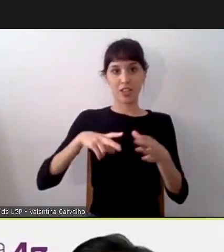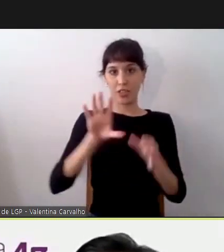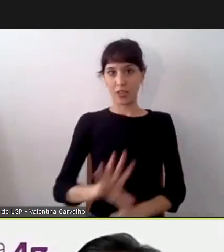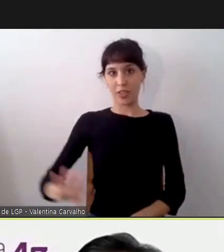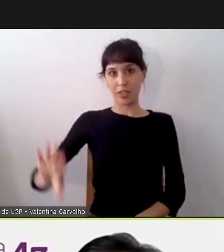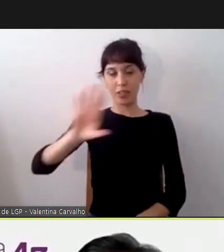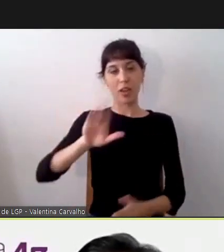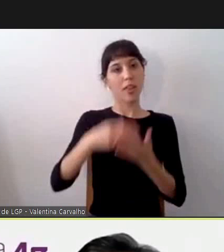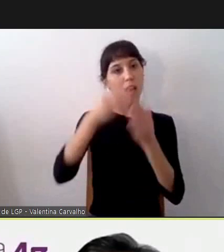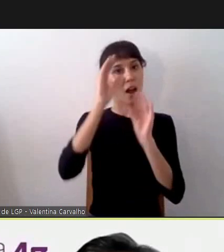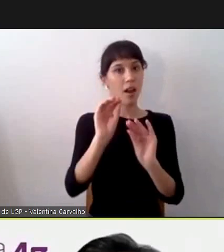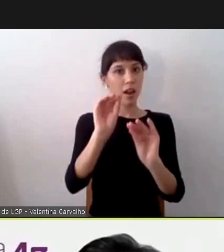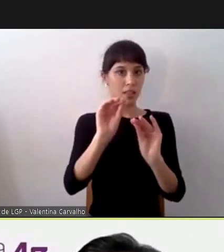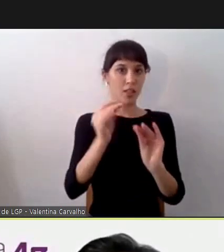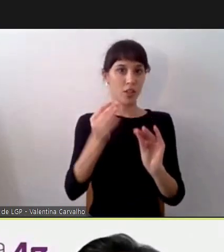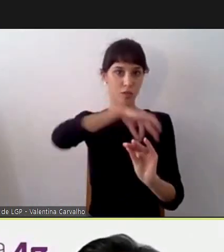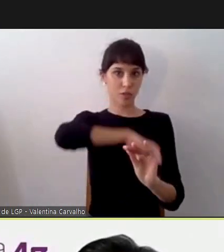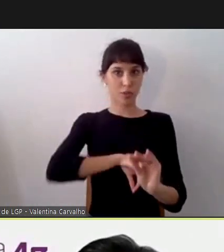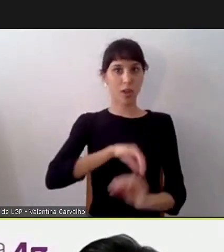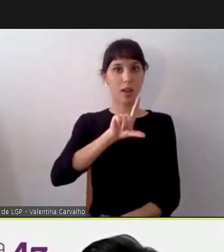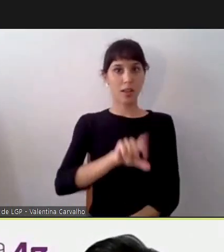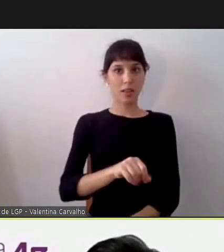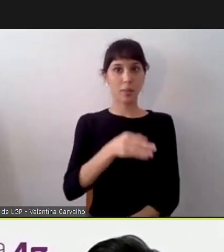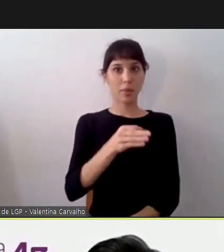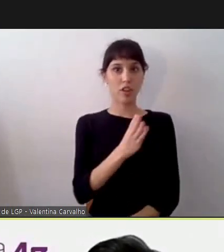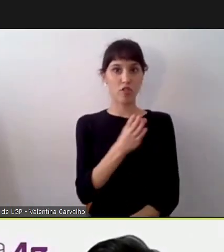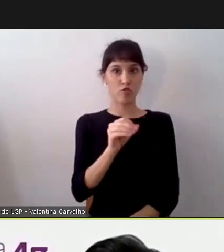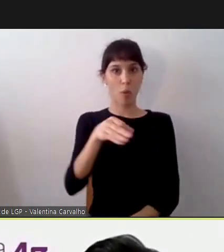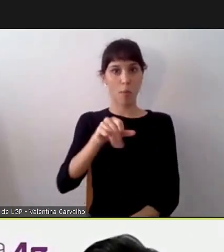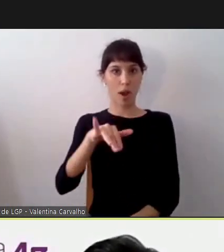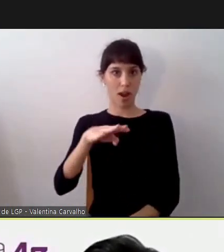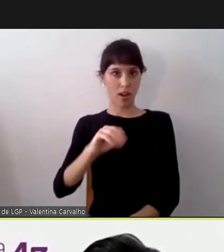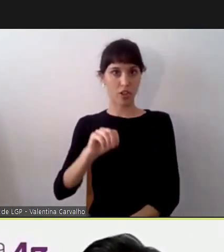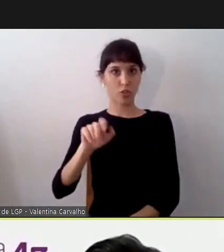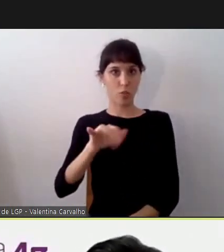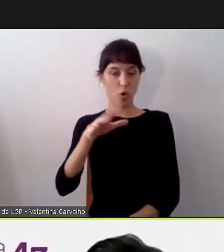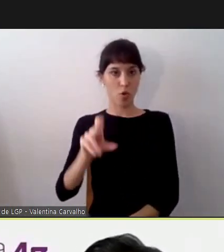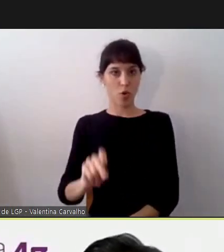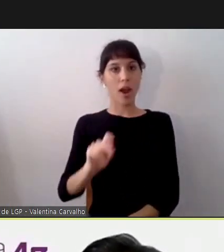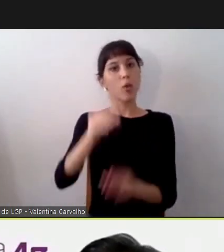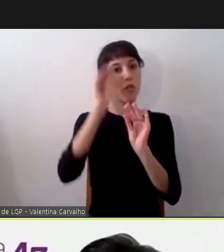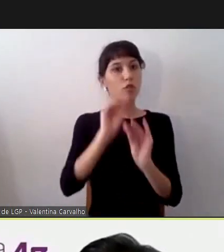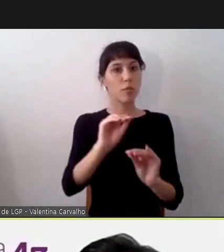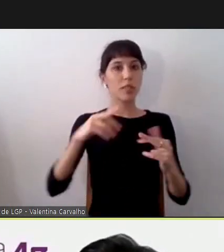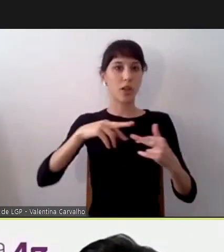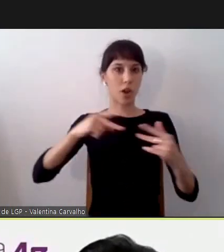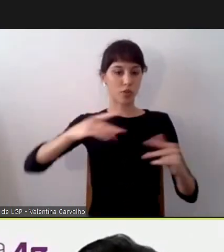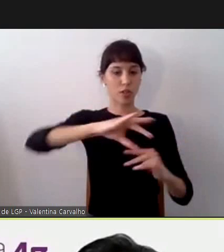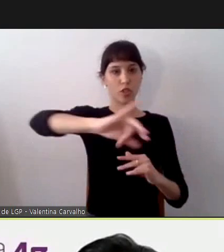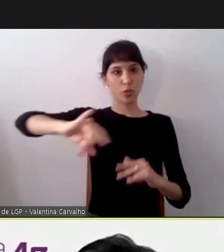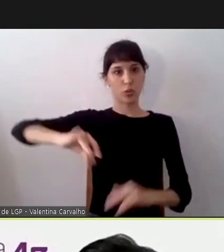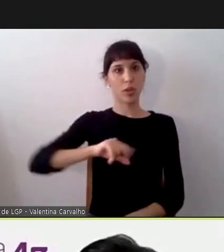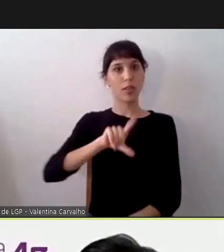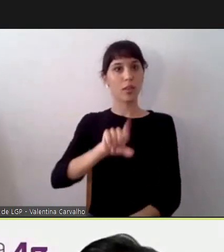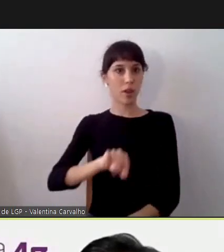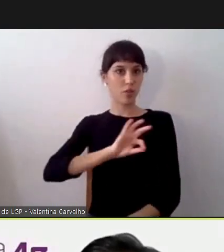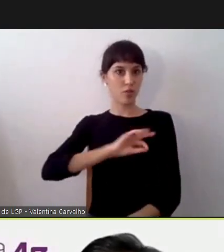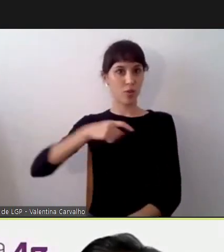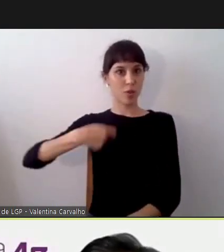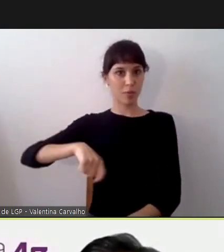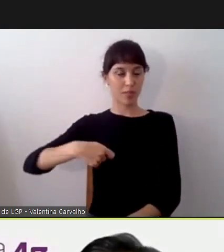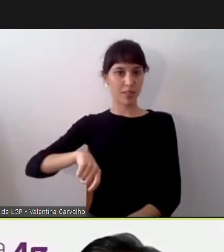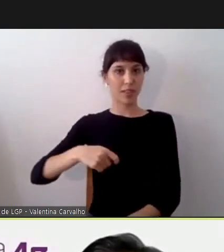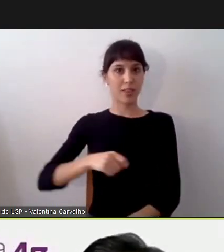Profissional, Dr. João Paes de Moura, Presidente da Fundação para o Estudo e Formação nas Autarquias Locais, Dr. José Alho, Vice-Presidente da Comissão de Coordenação e